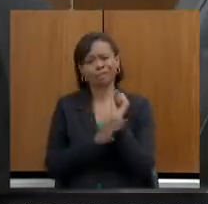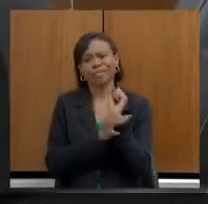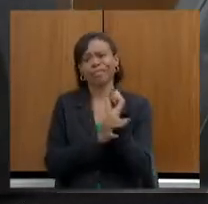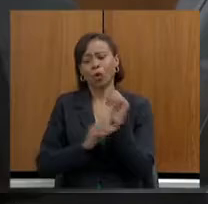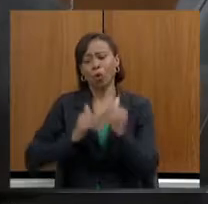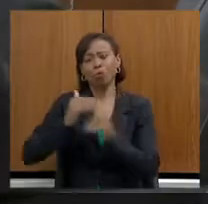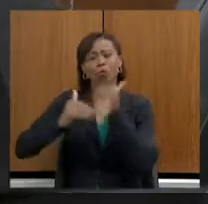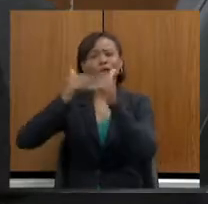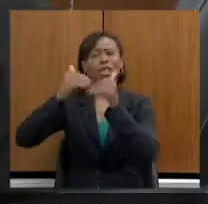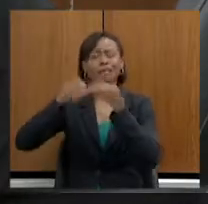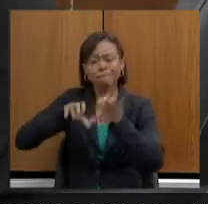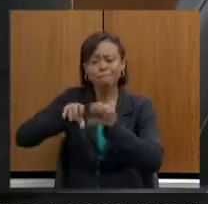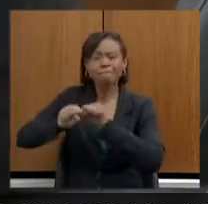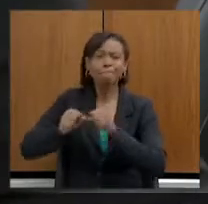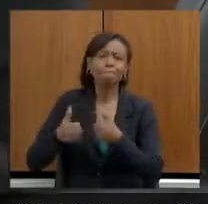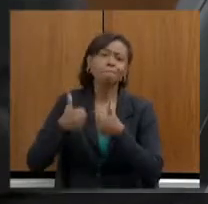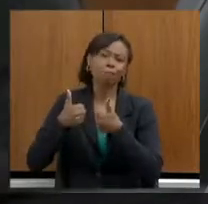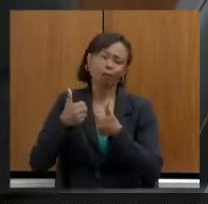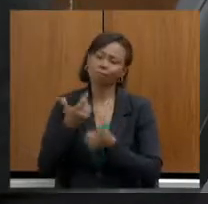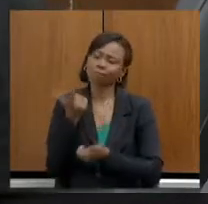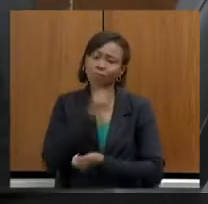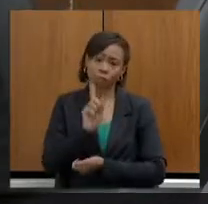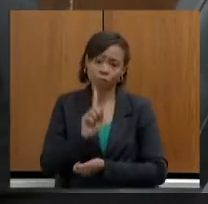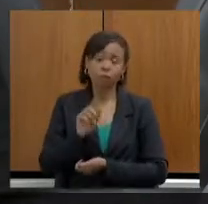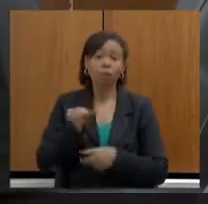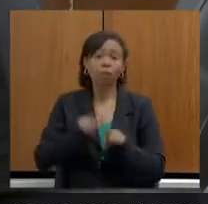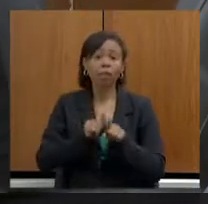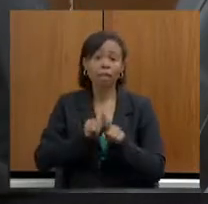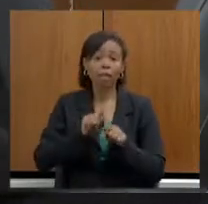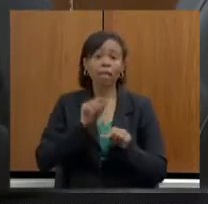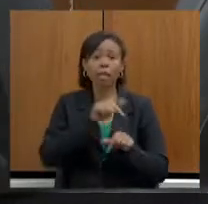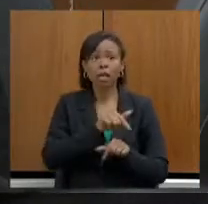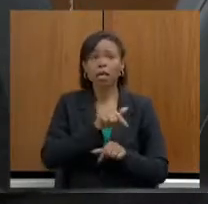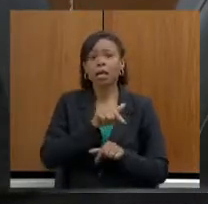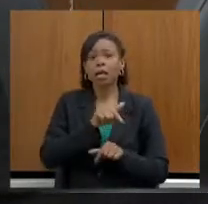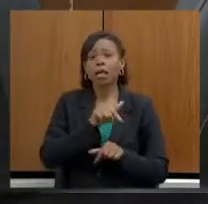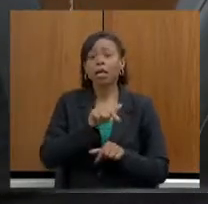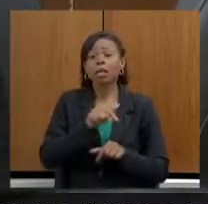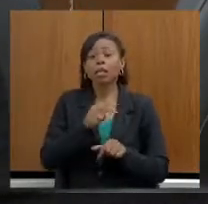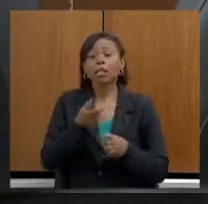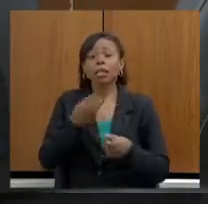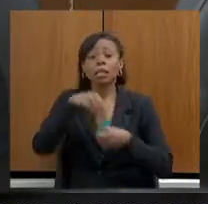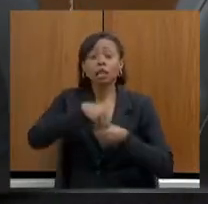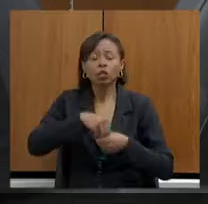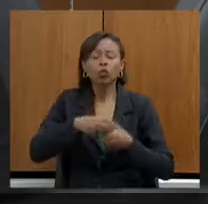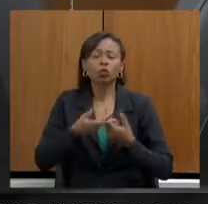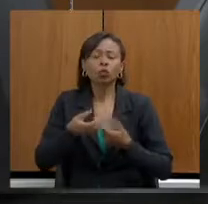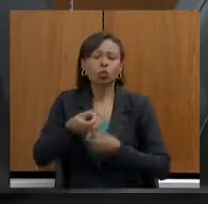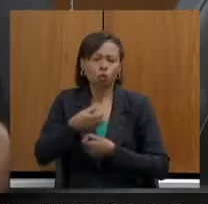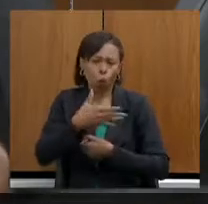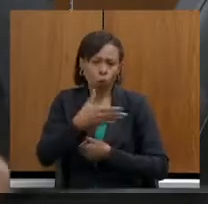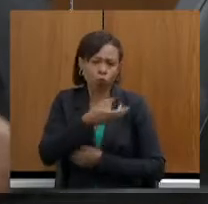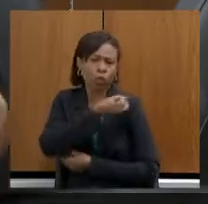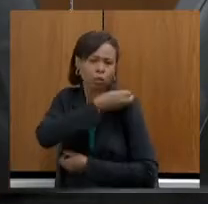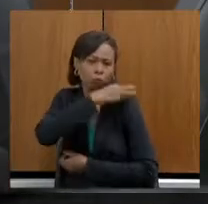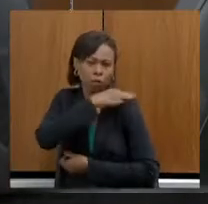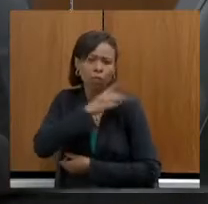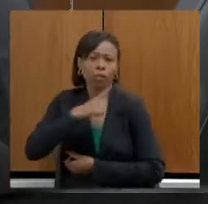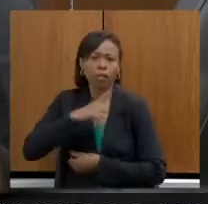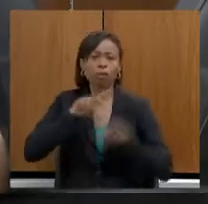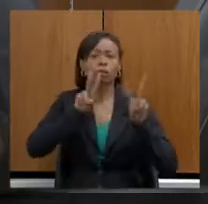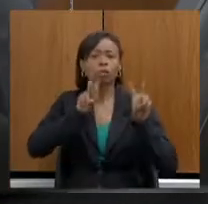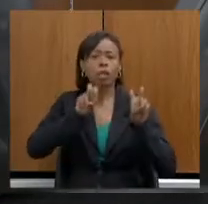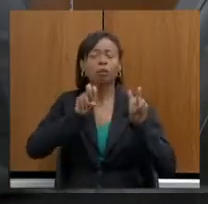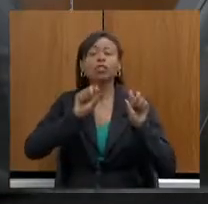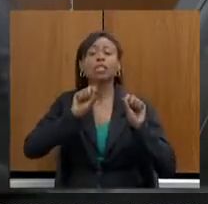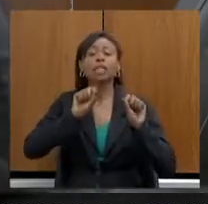de formação dentro desse contexto a atriz também do novo ensino médio tá composto não tem um tempo para o